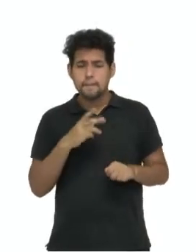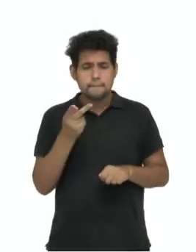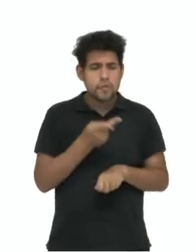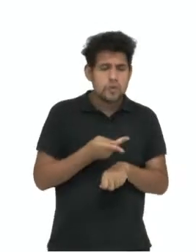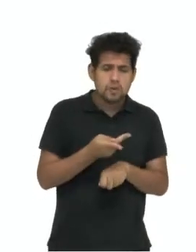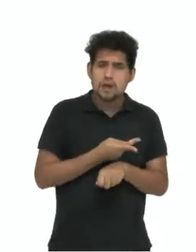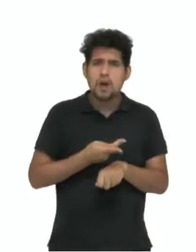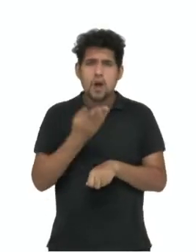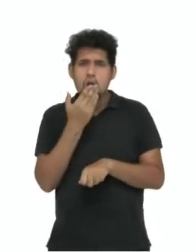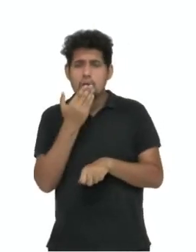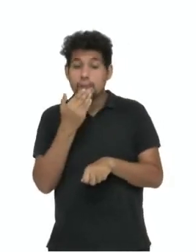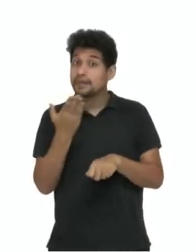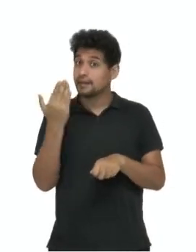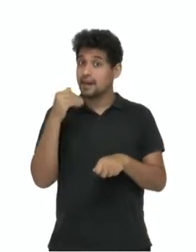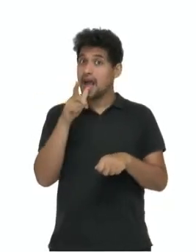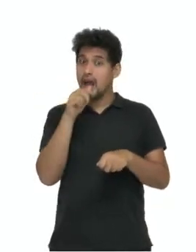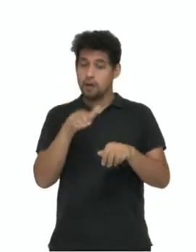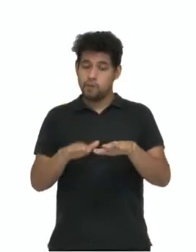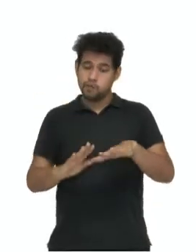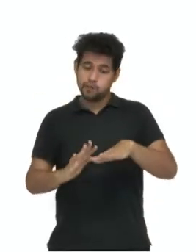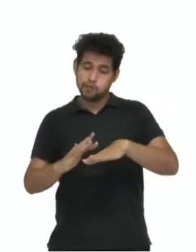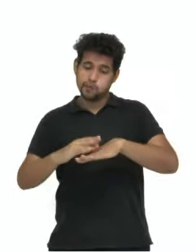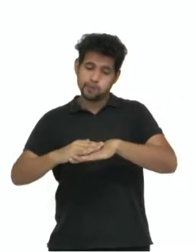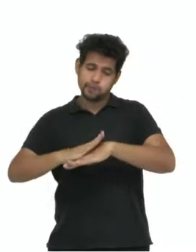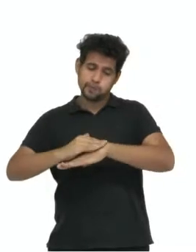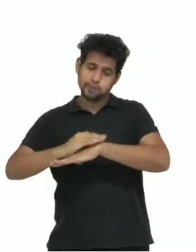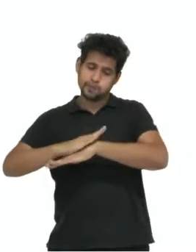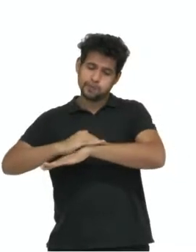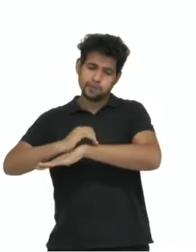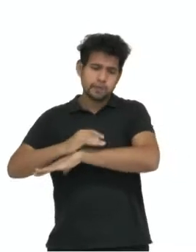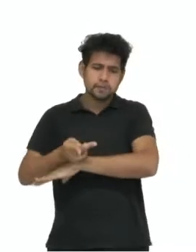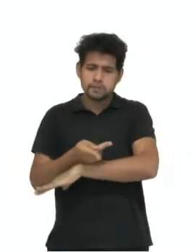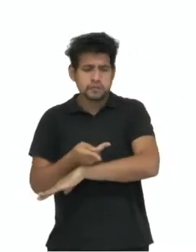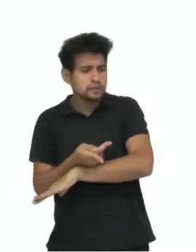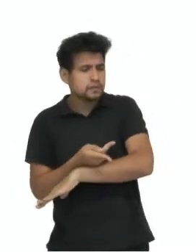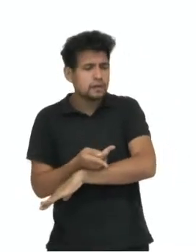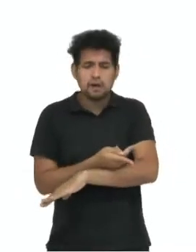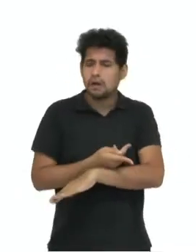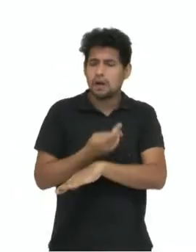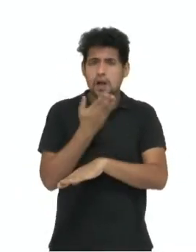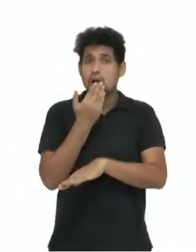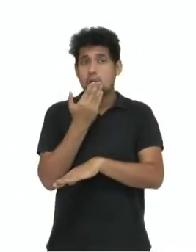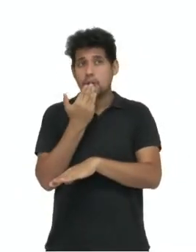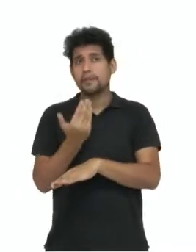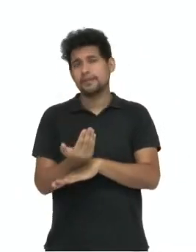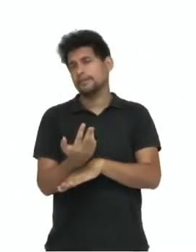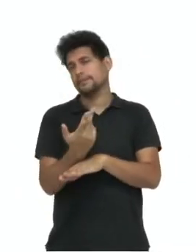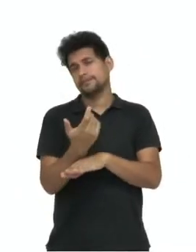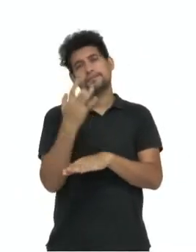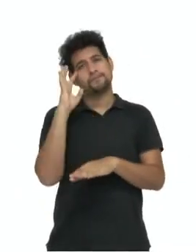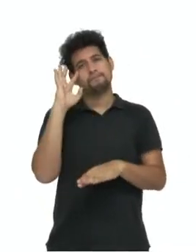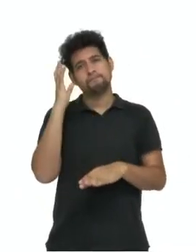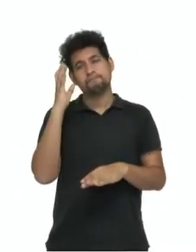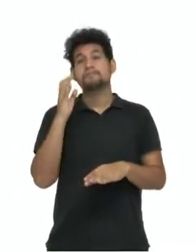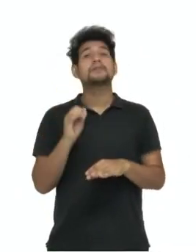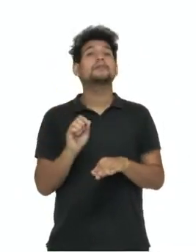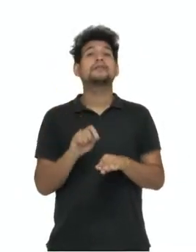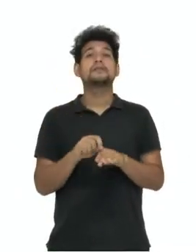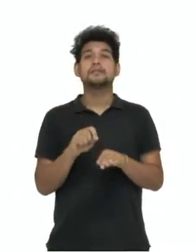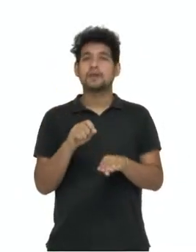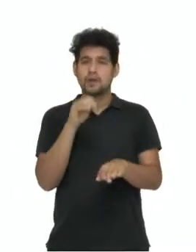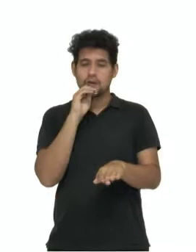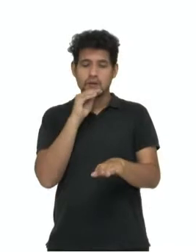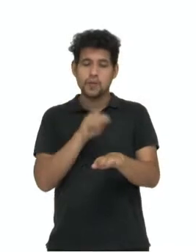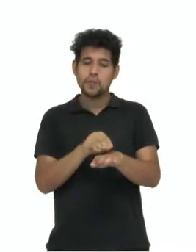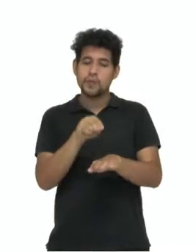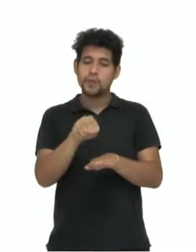eles saíam da água, se arrastando para procurar alimentação. Como acontece, por exemplo, com o saltador de lodo, que